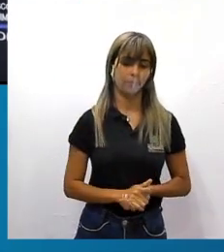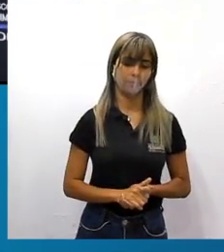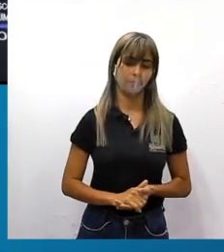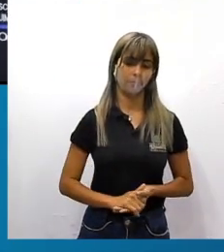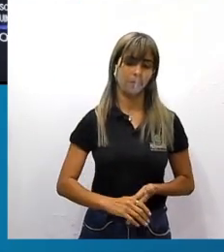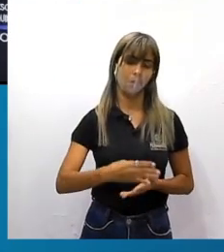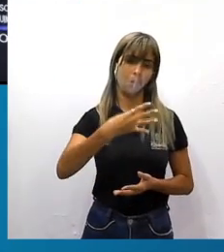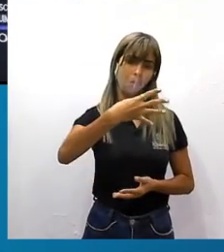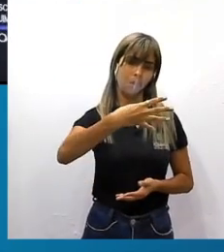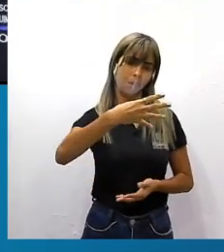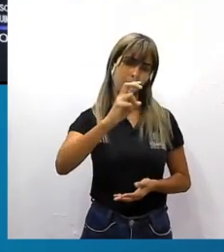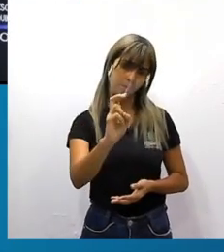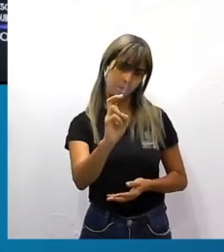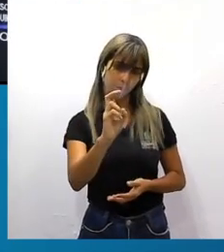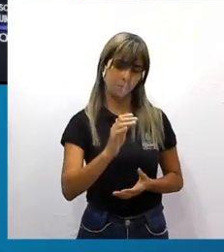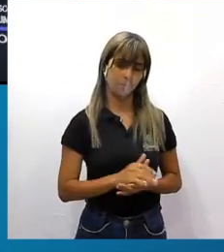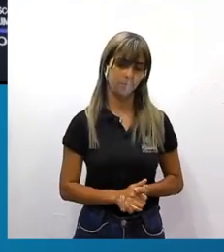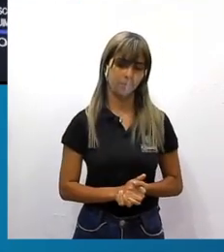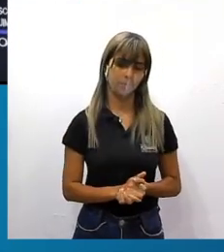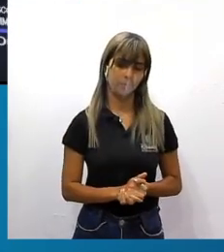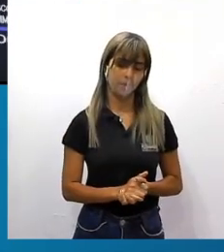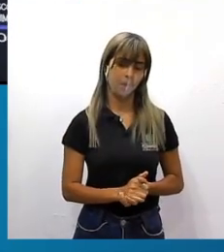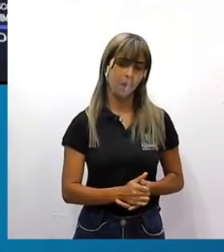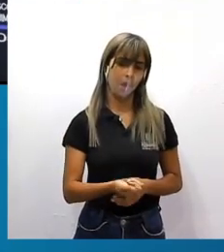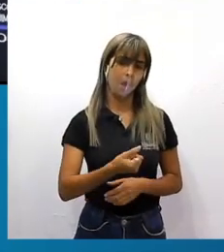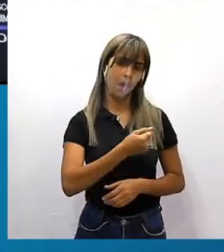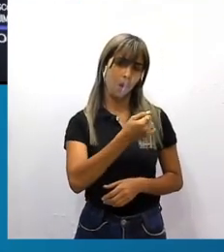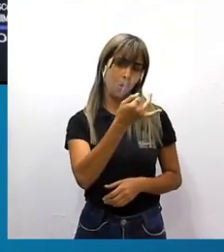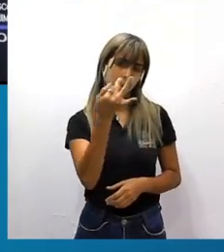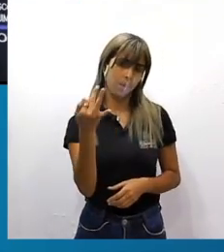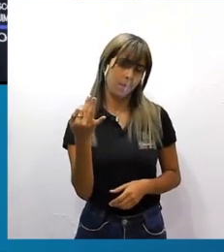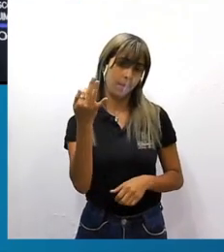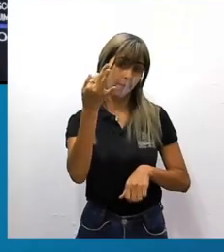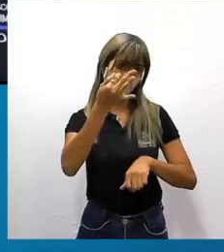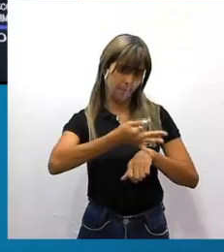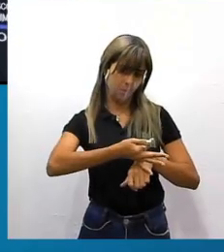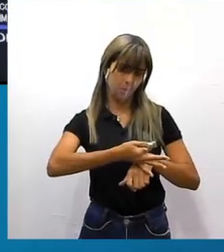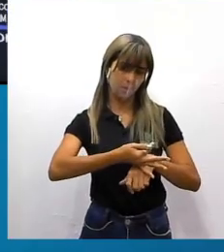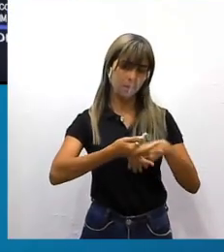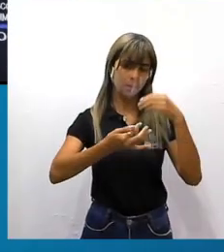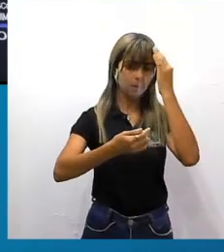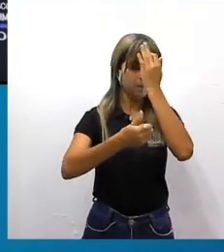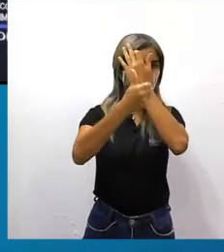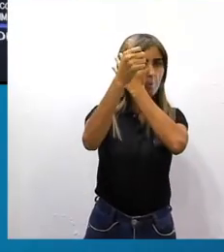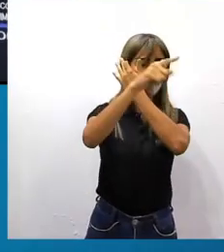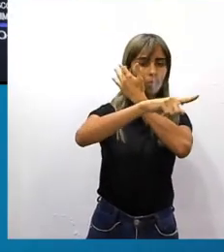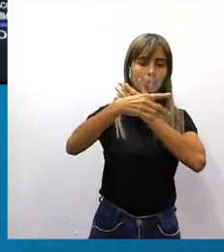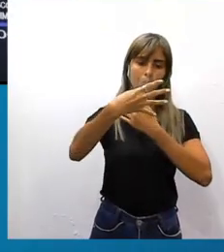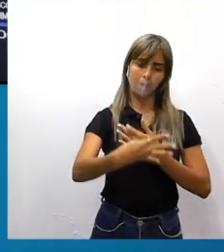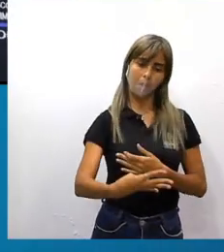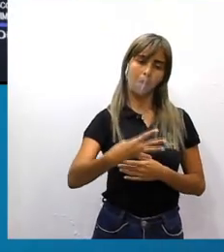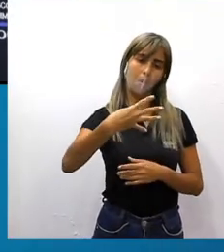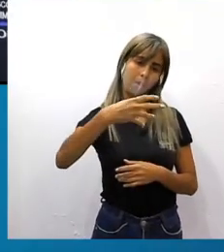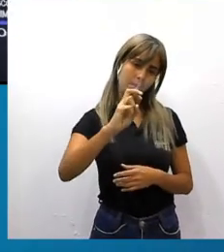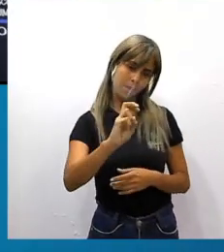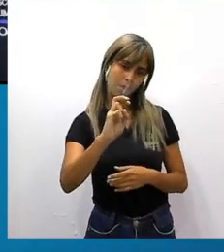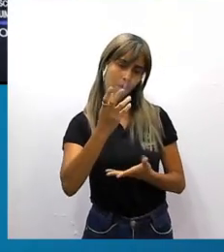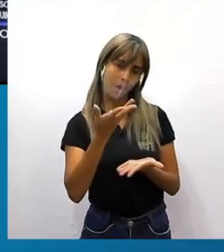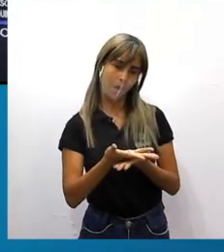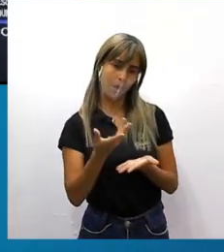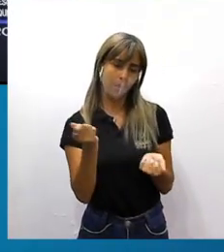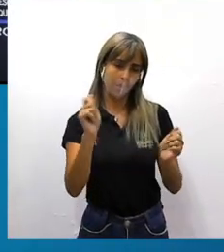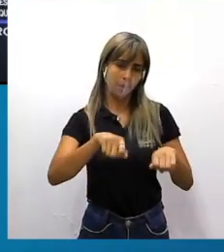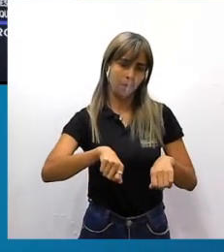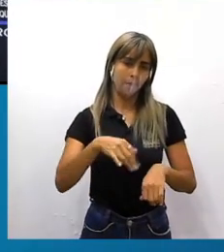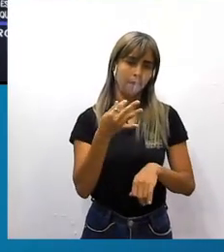Então, fica 45. Então, a quantidade de falta, nesse caso, que é 1/4 de 180, 45 aulas.